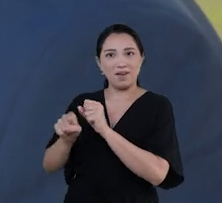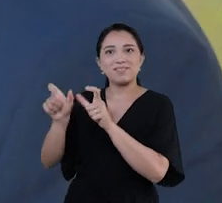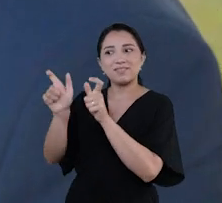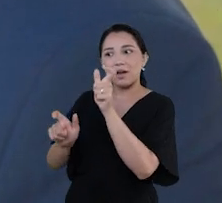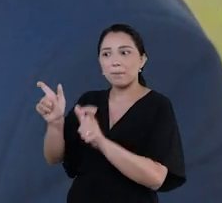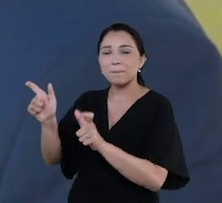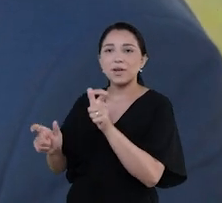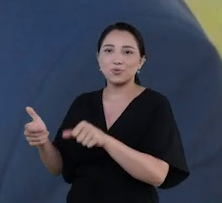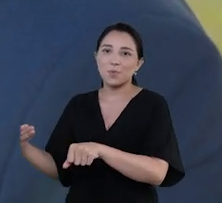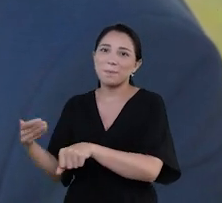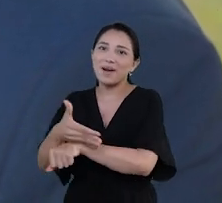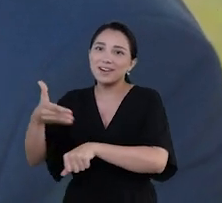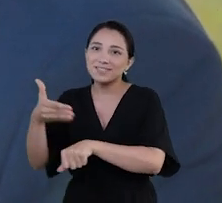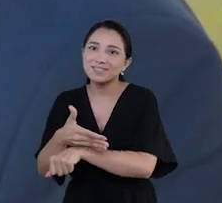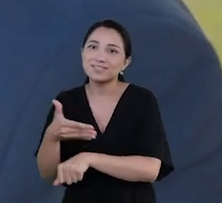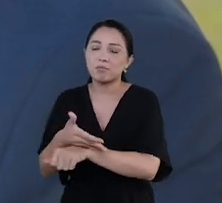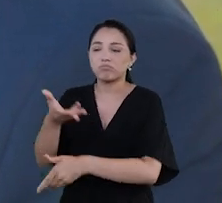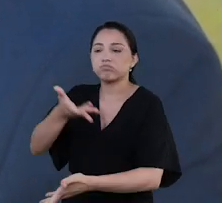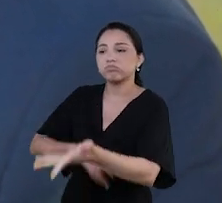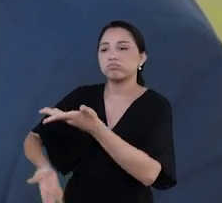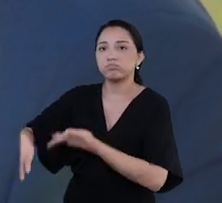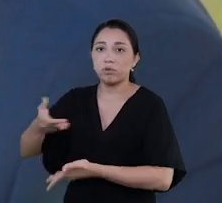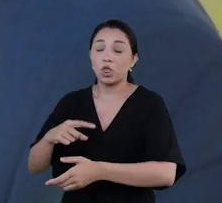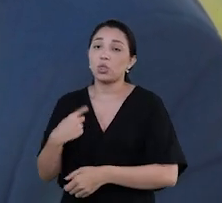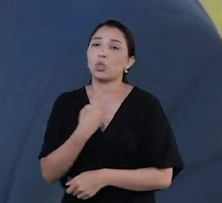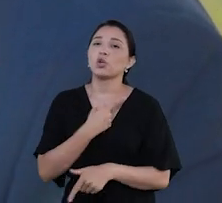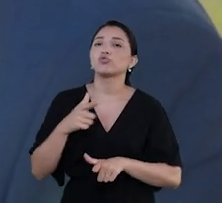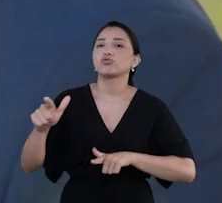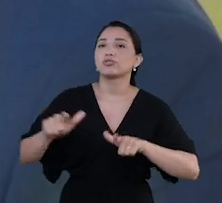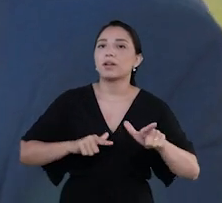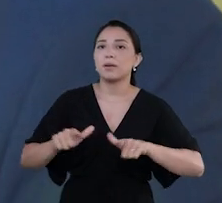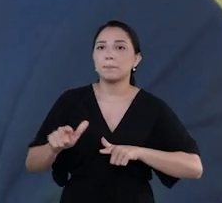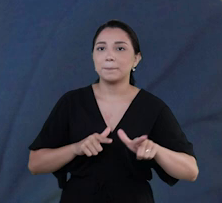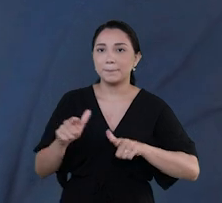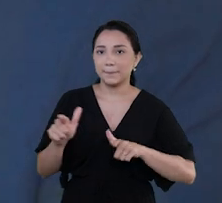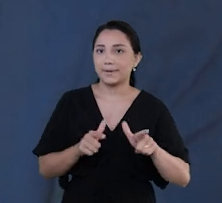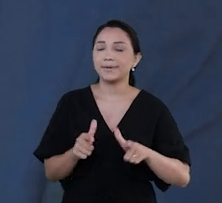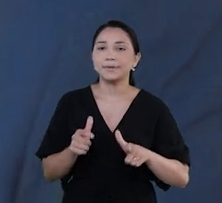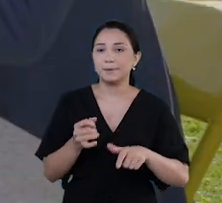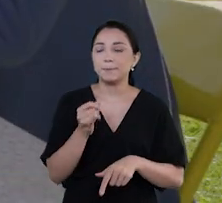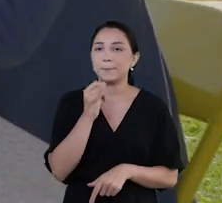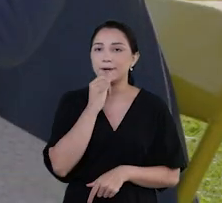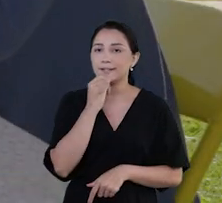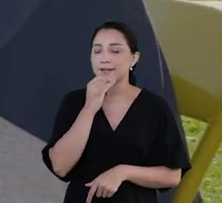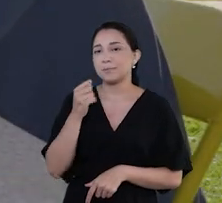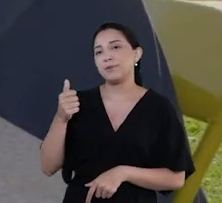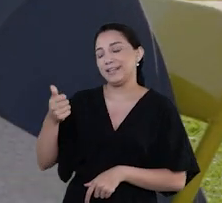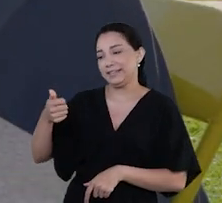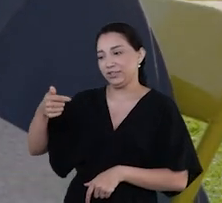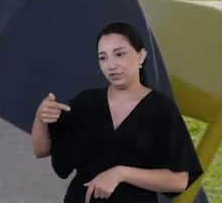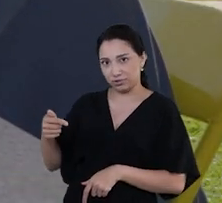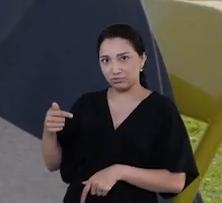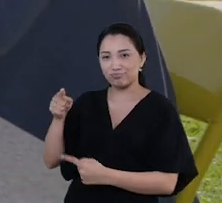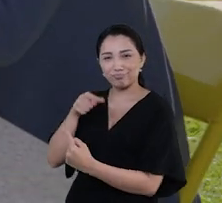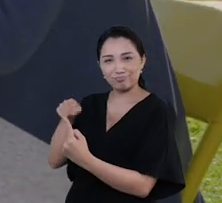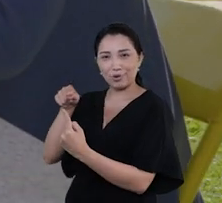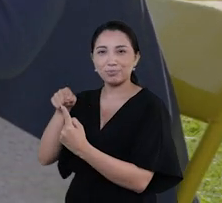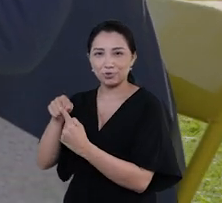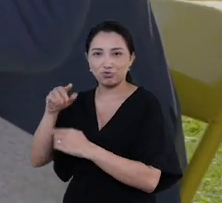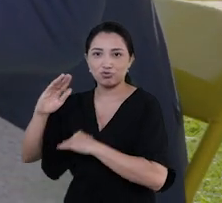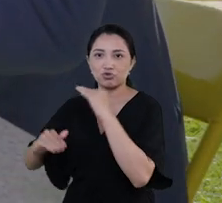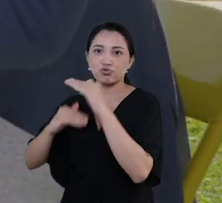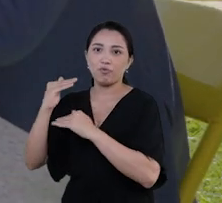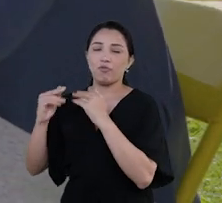gente trabalha Isabela para você ter ideia a gente trabalha em em Além dos 17 objetivos de desenvolvimento sustentável da